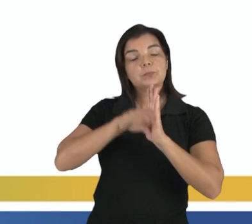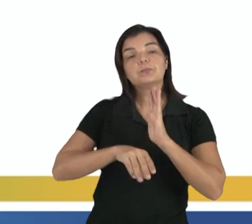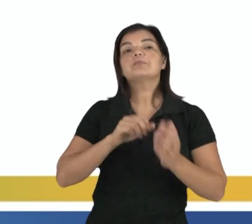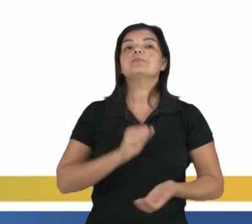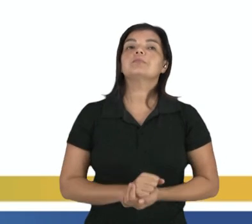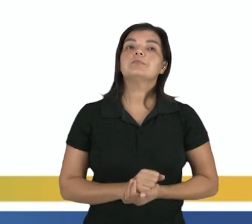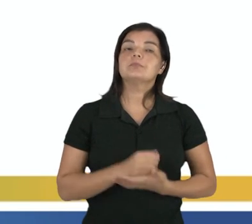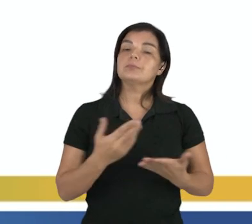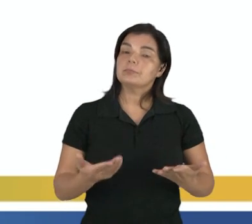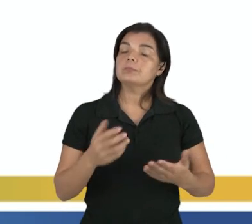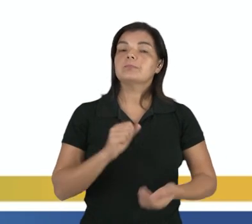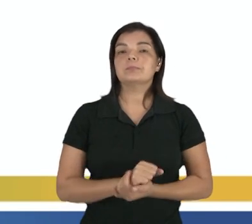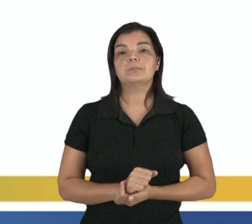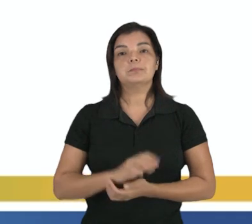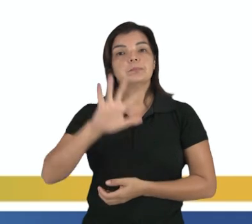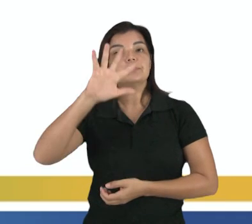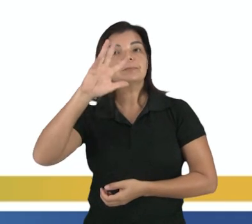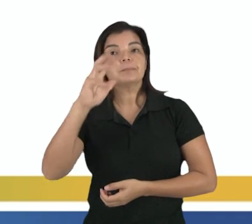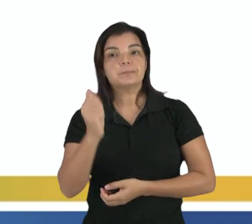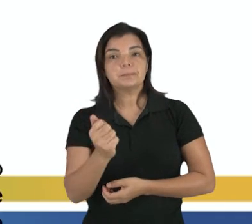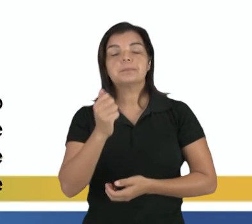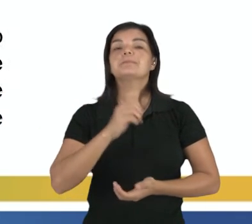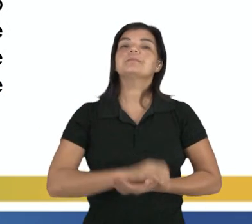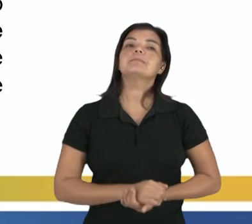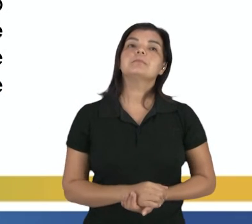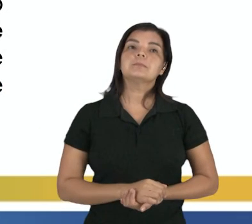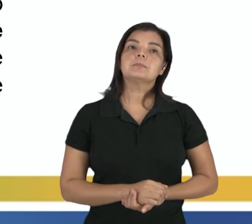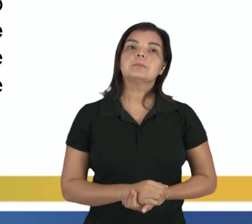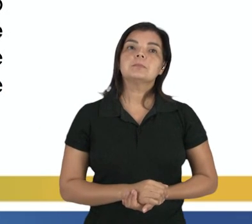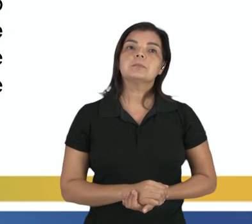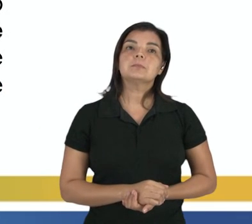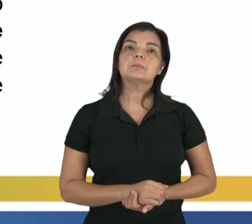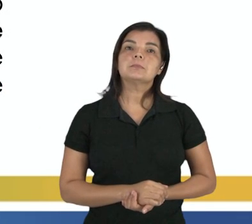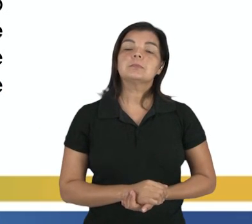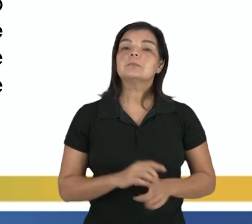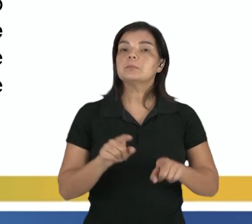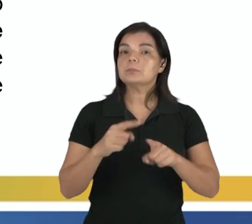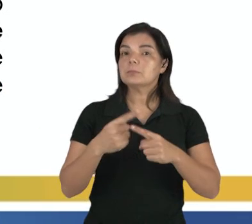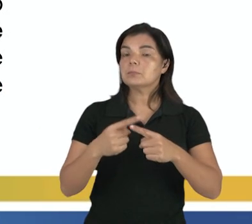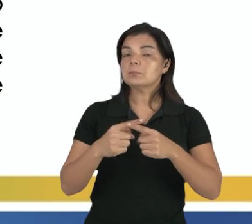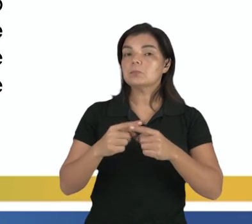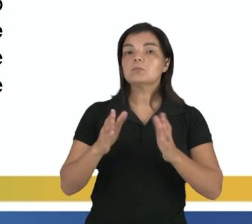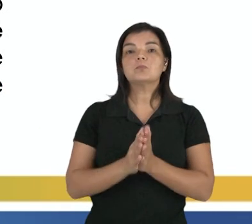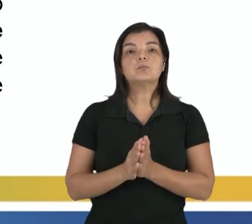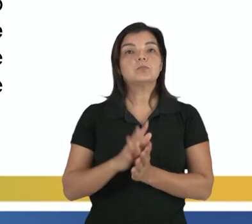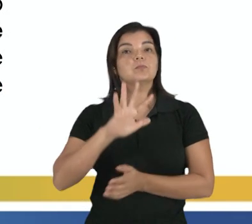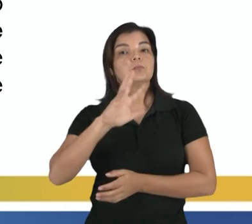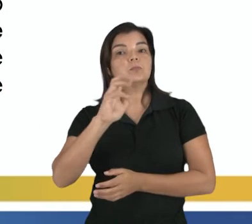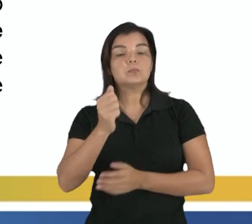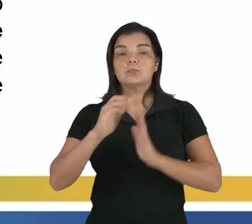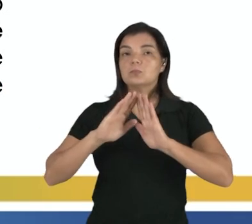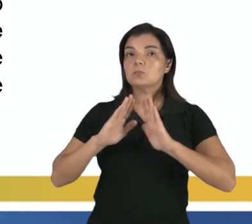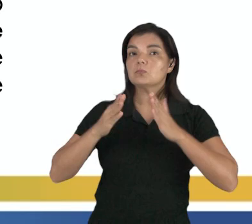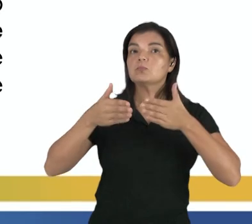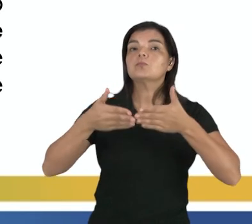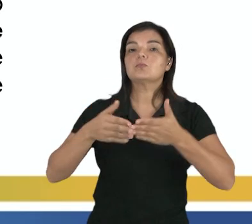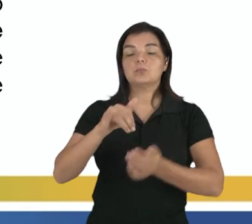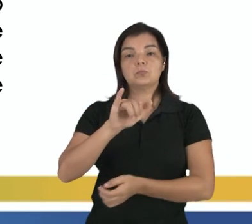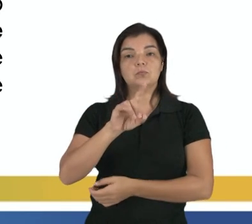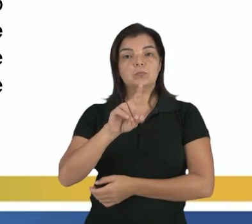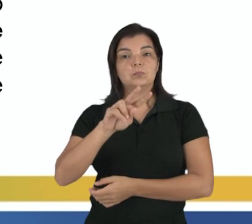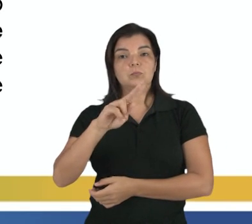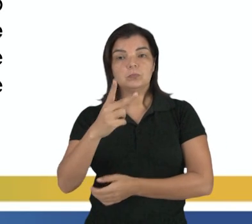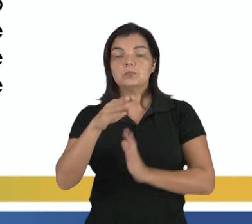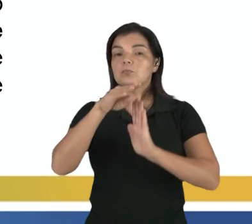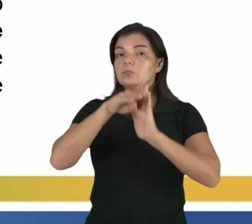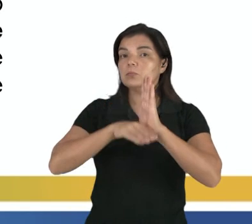do mundo estão na África, né? A África, ela possui a maior concentração, então, de países